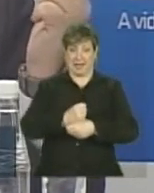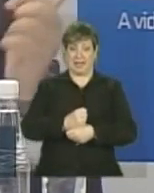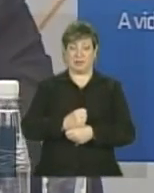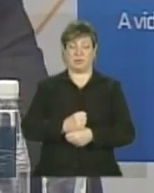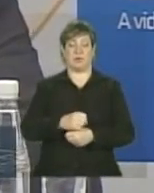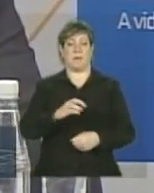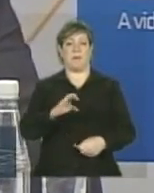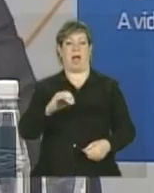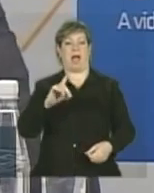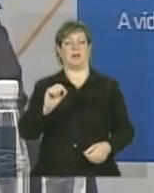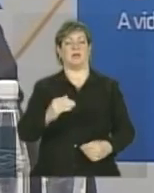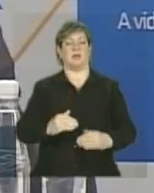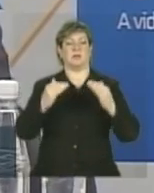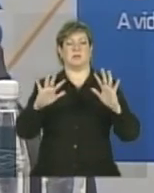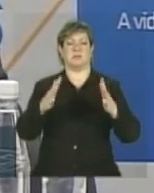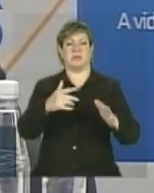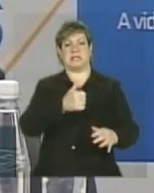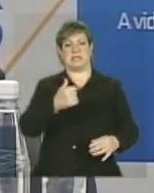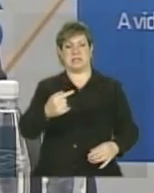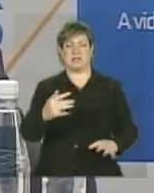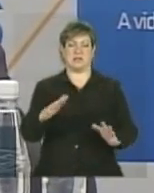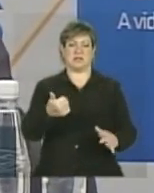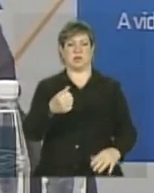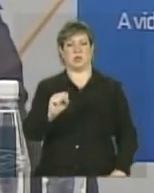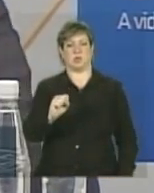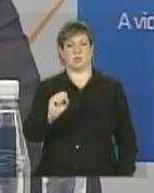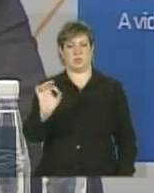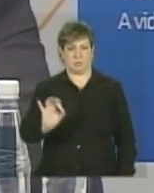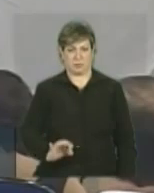o mercado cresceu alguma coisa entre 17 e 18, não é isso?